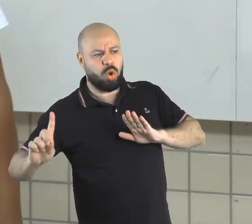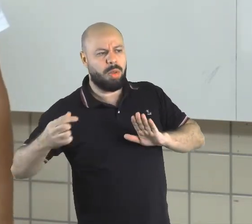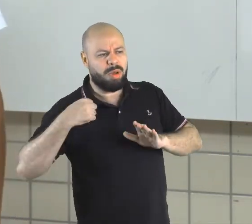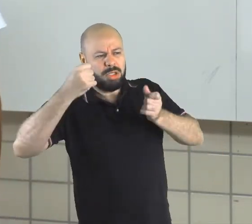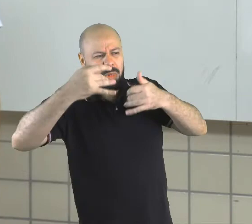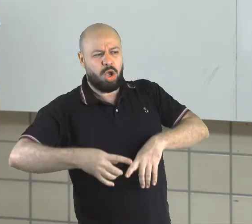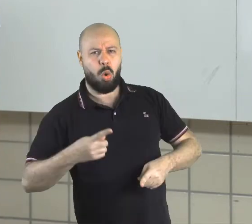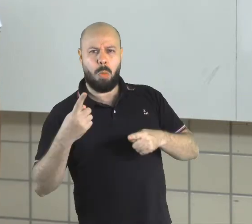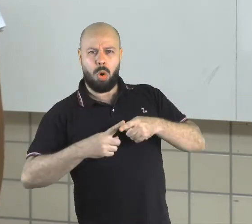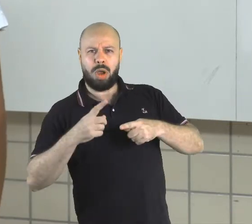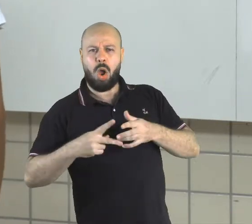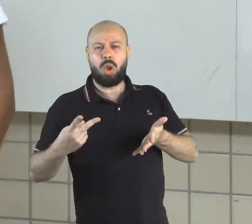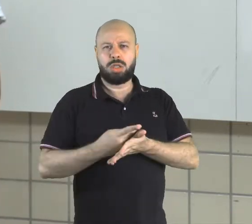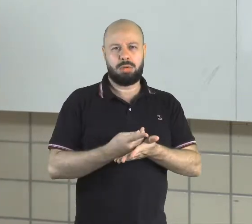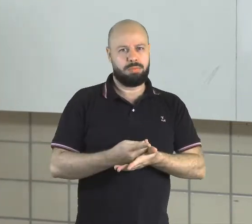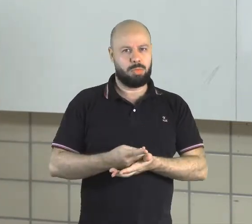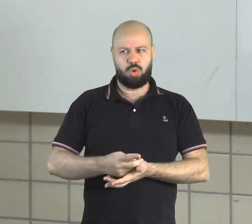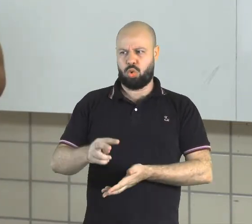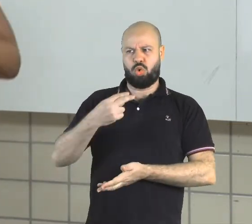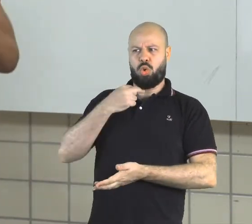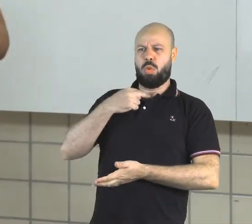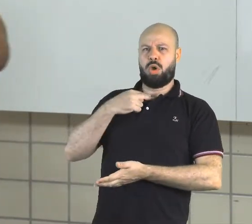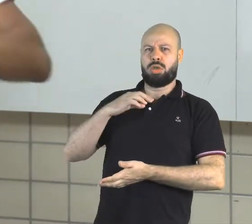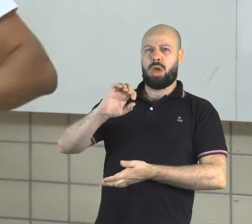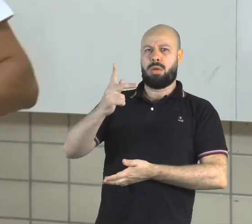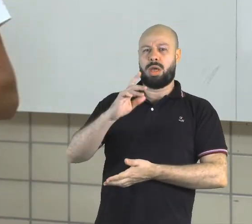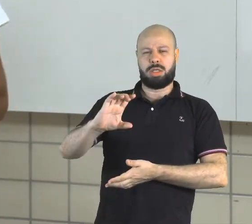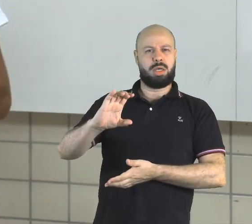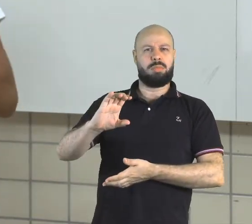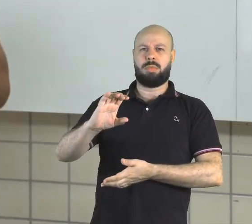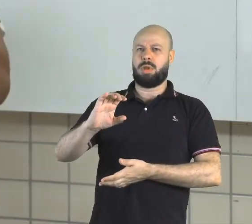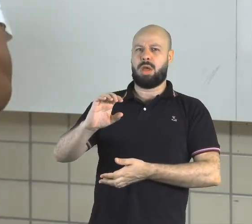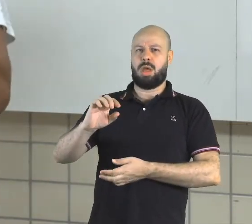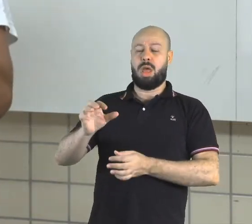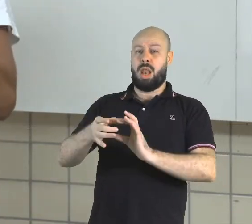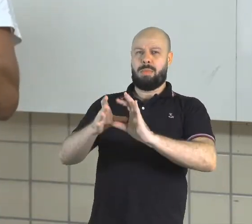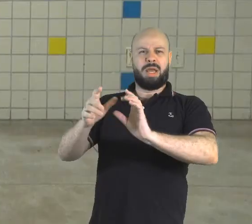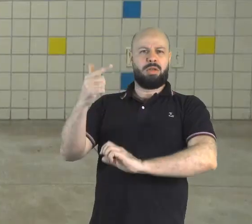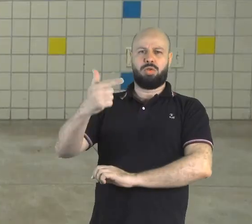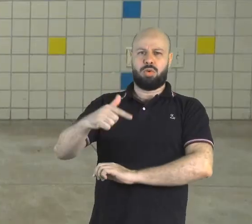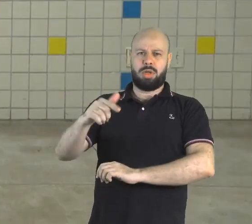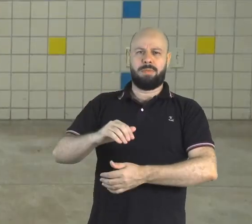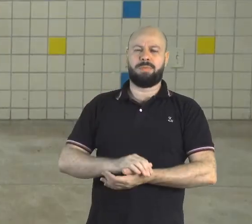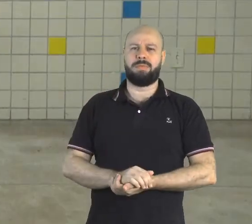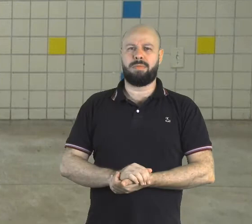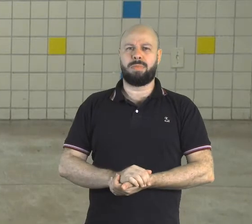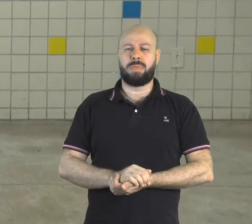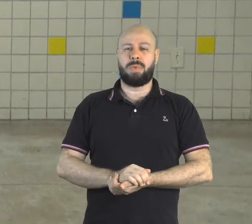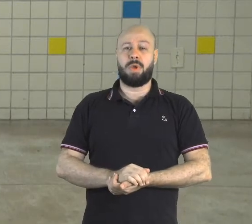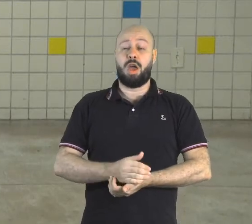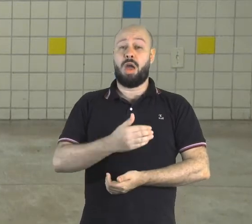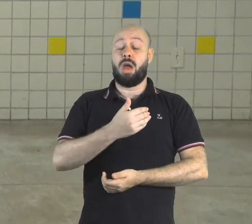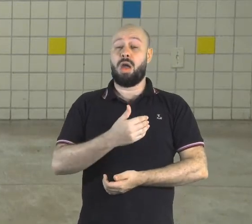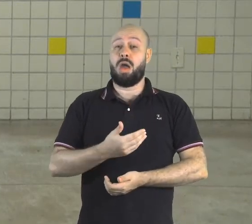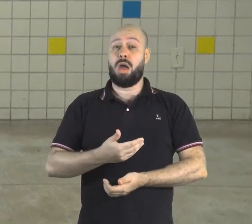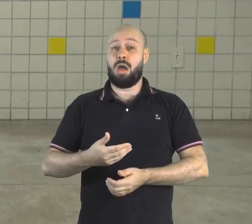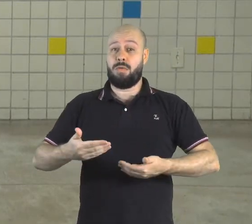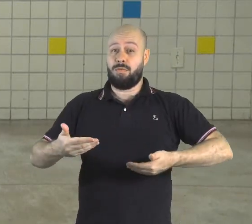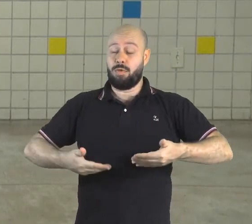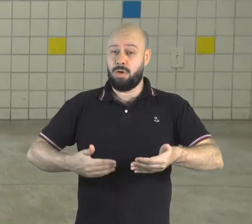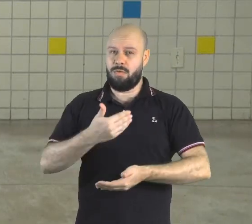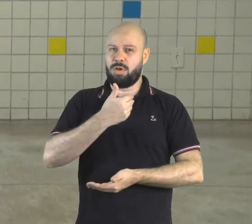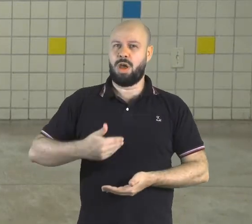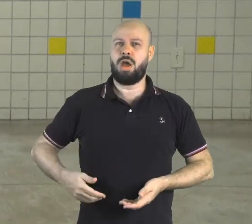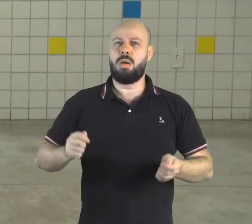explico para você tudo o que está acontecendo. Não tem habeas corpus, não tem liberdade nenhuma. Qualquer funcionário público poderia ser